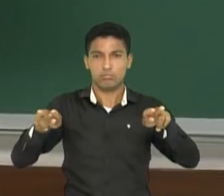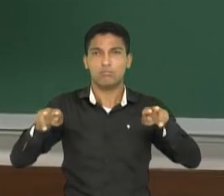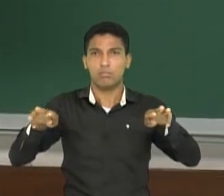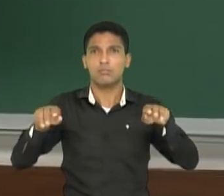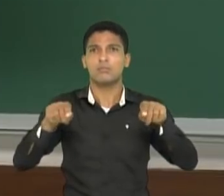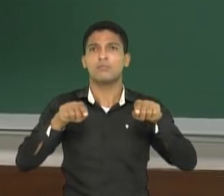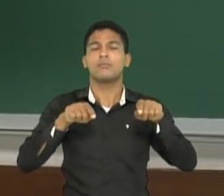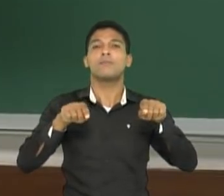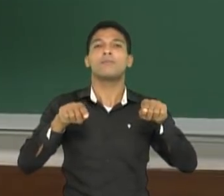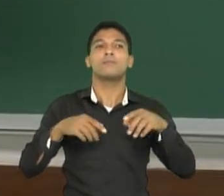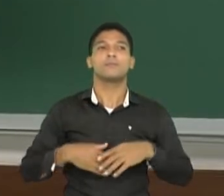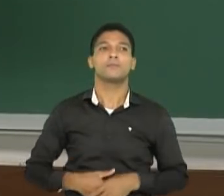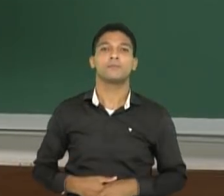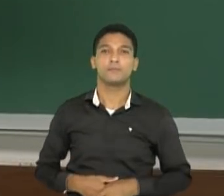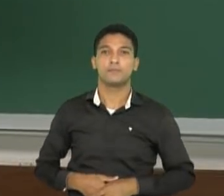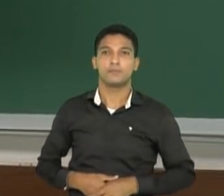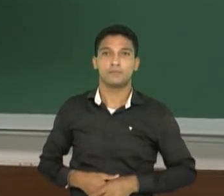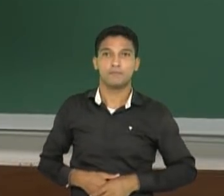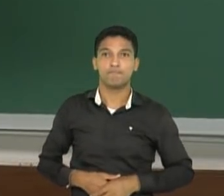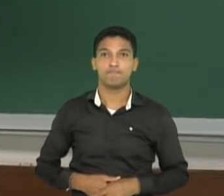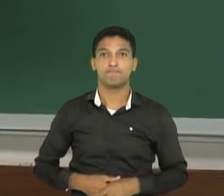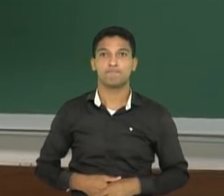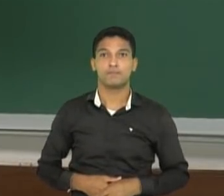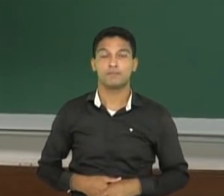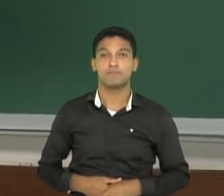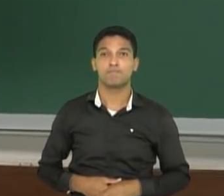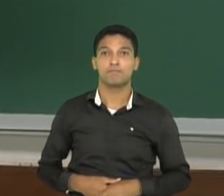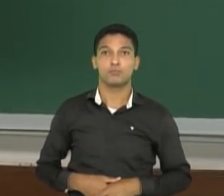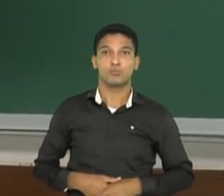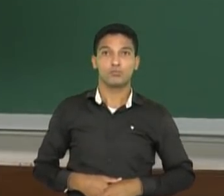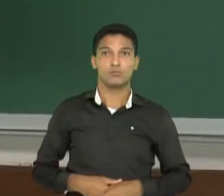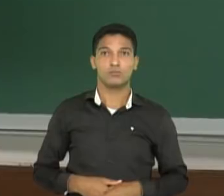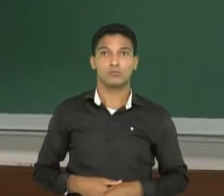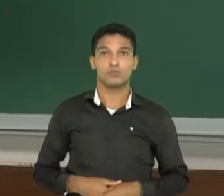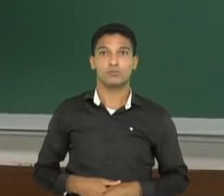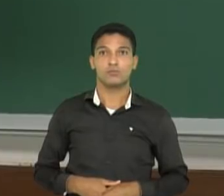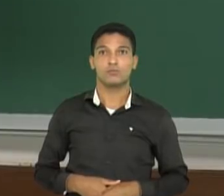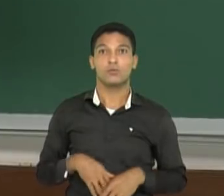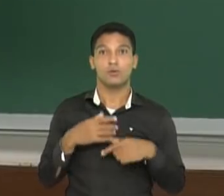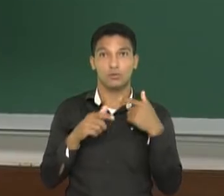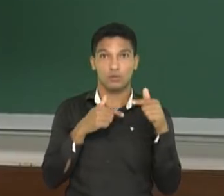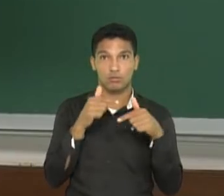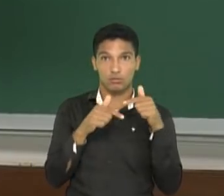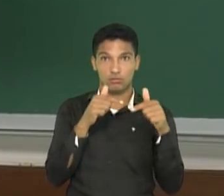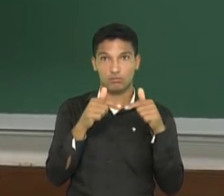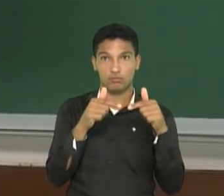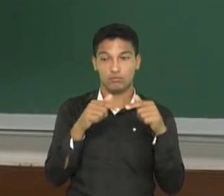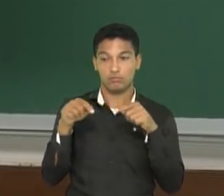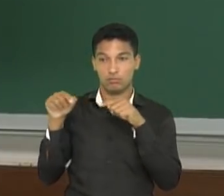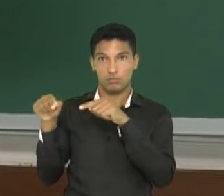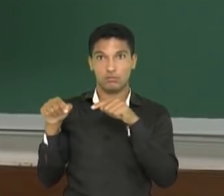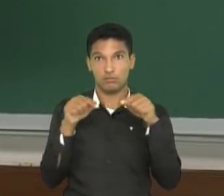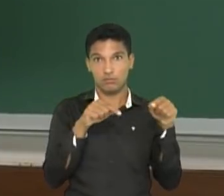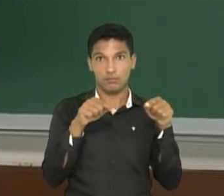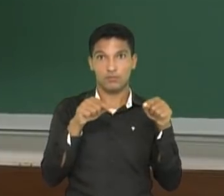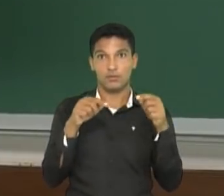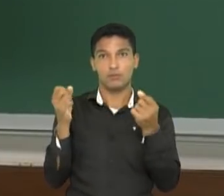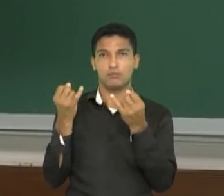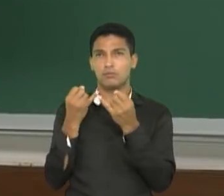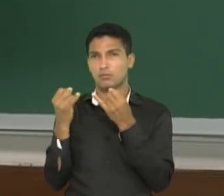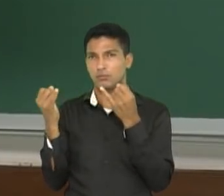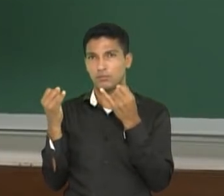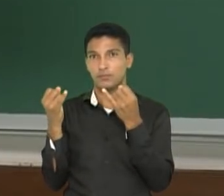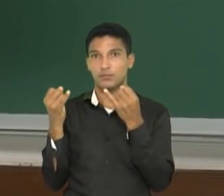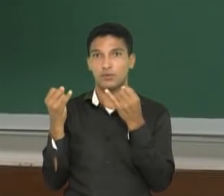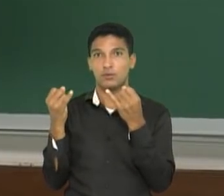atividade agropecuária, isso é uma semelhança entre eles. Tanto, apesar de eu ter diferenças das características naturais, são 2